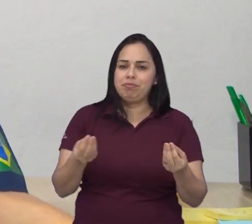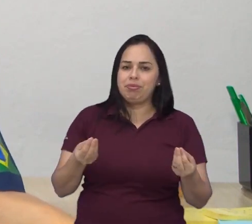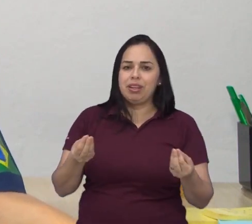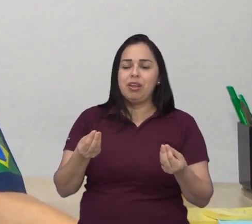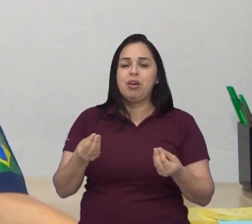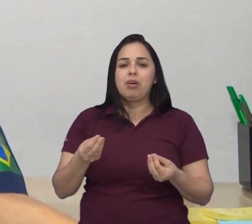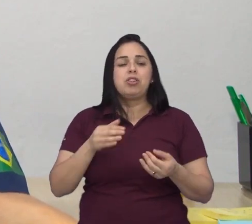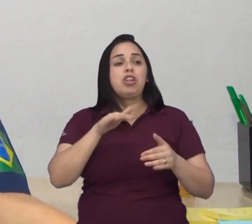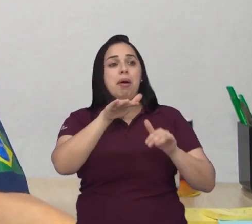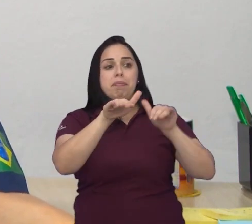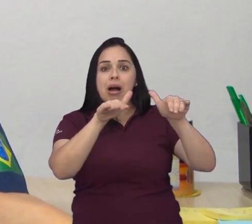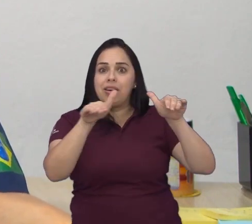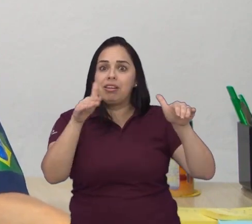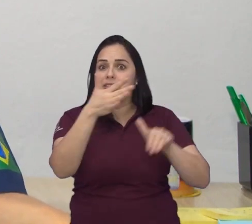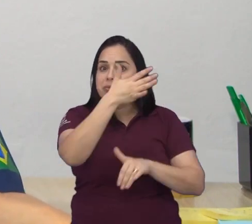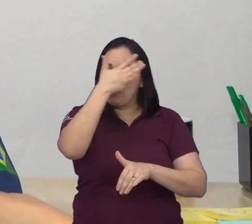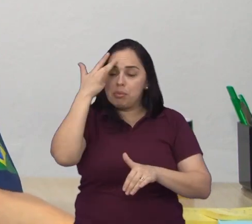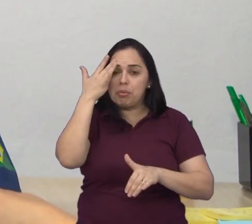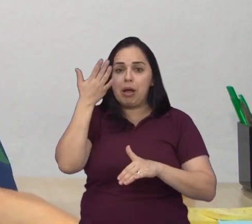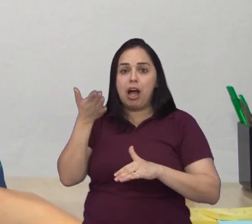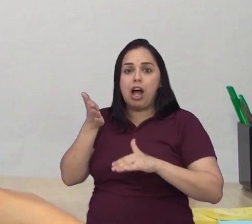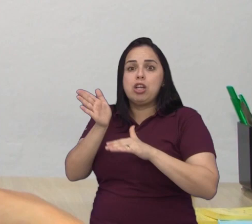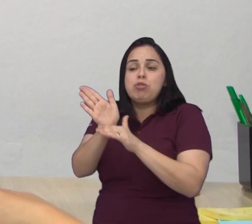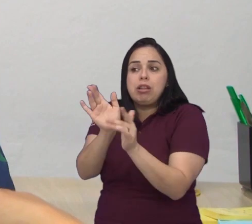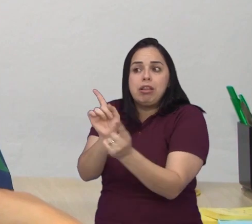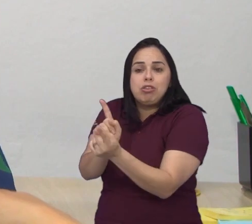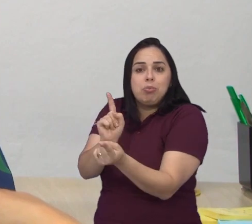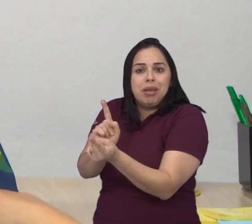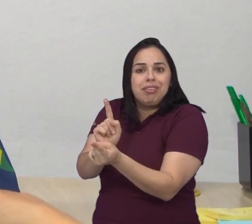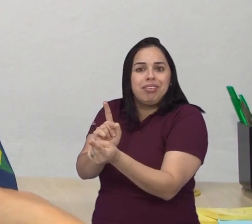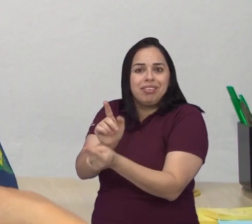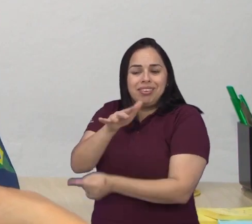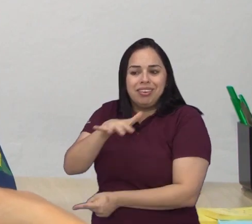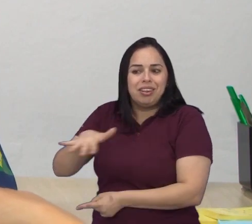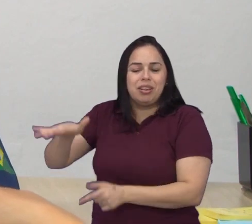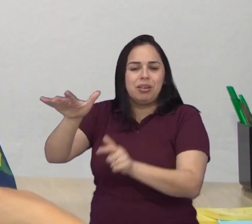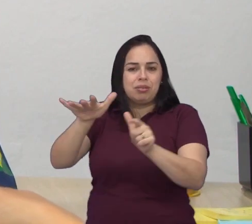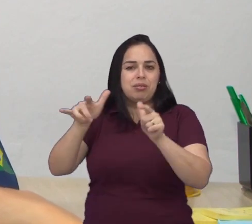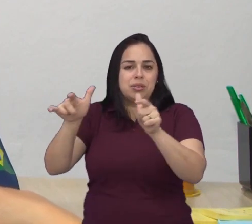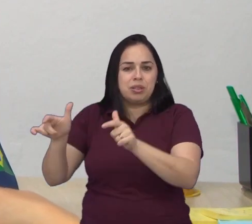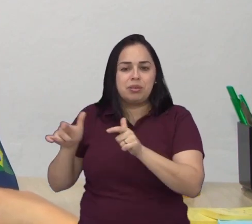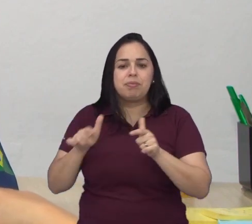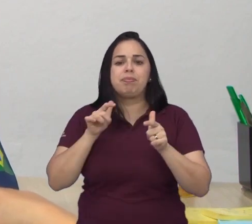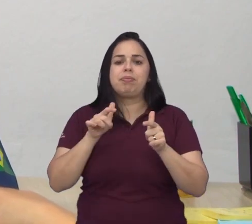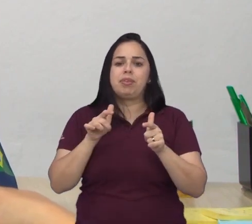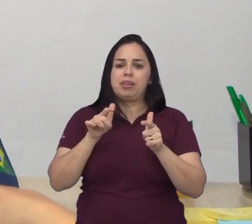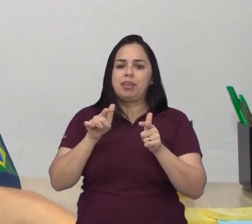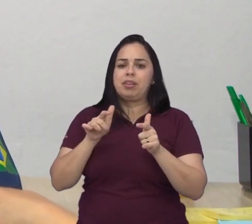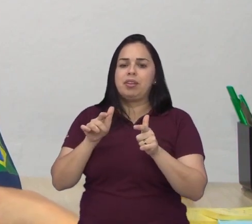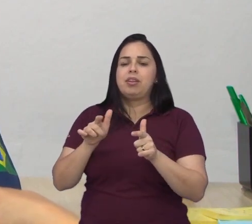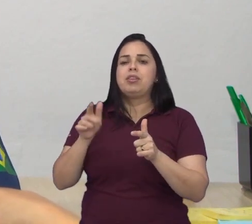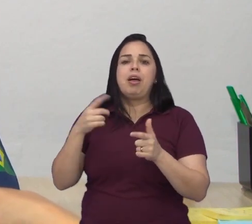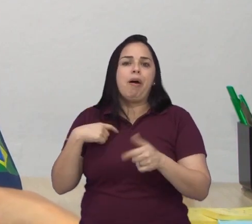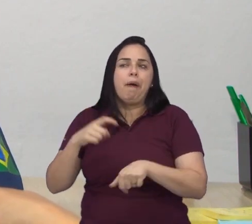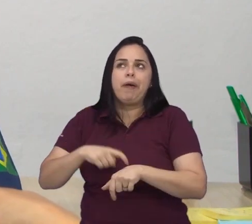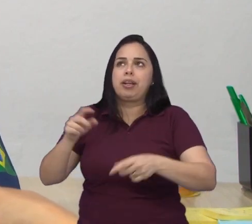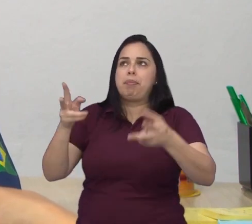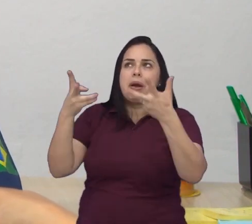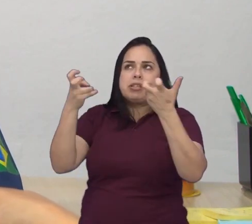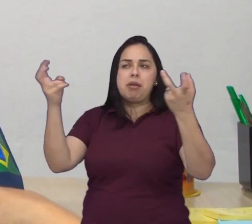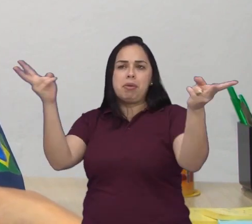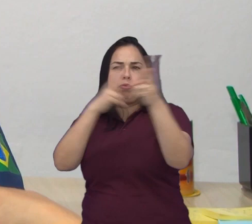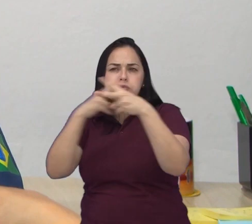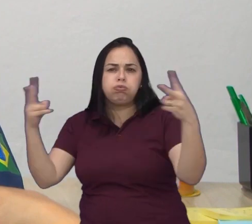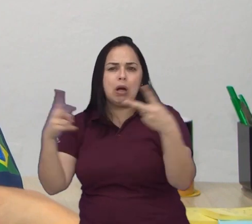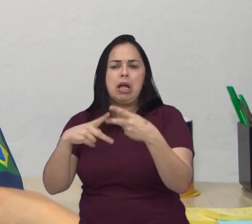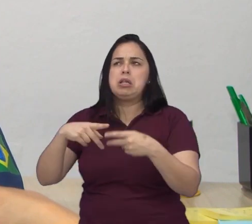consegue angariar os recursos necessários para o atendimento, né, nas diversas formas, tanto no vendaval,